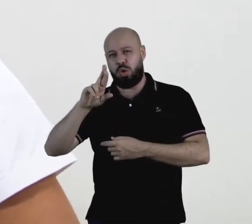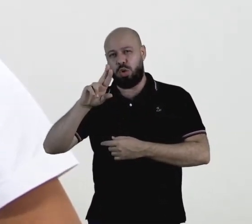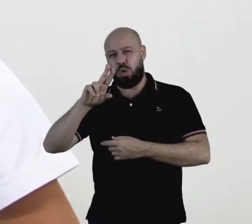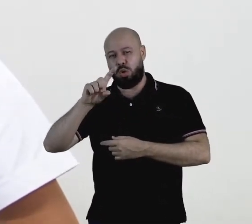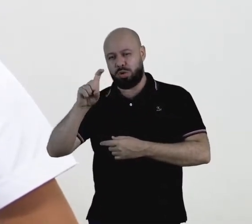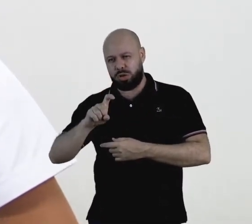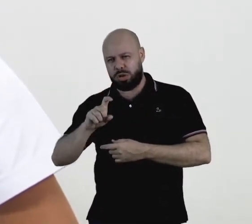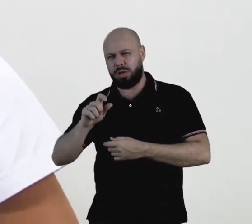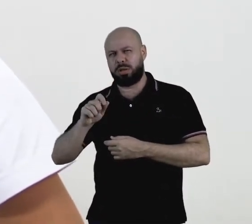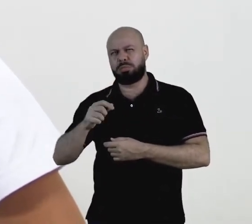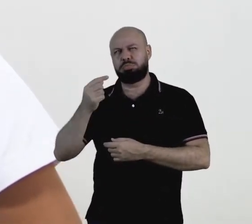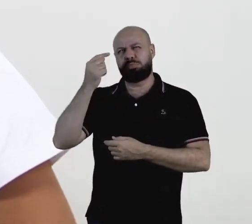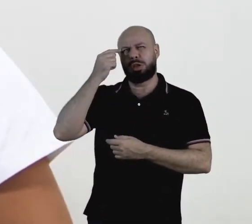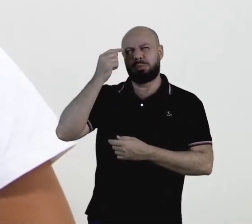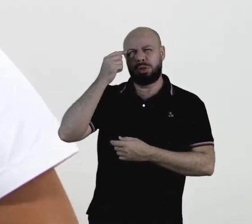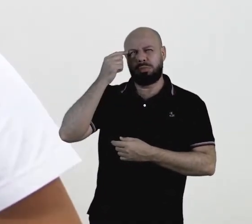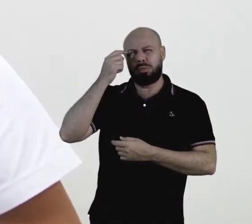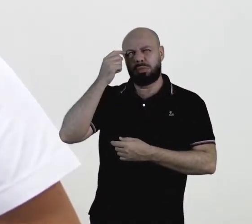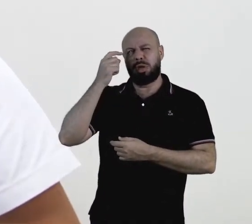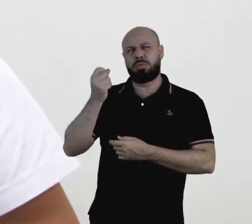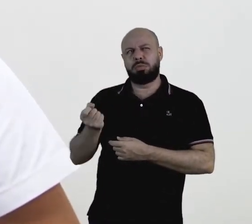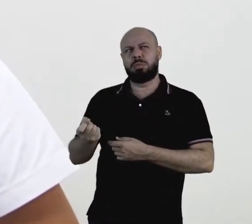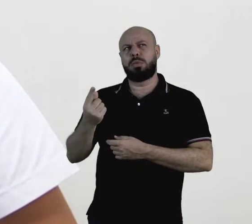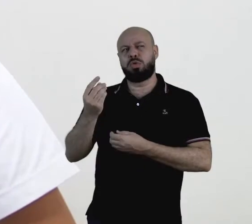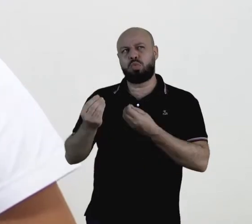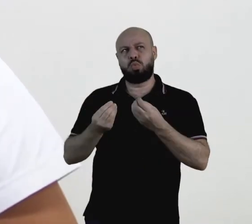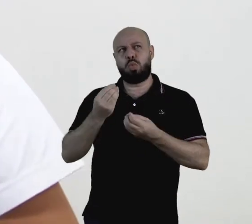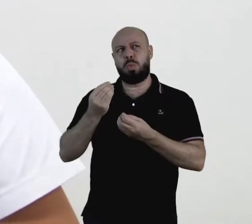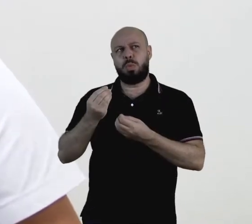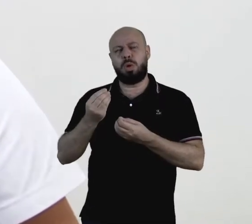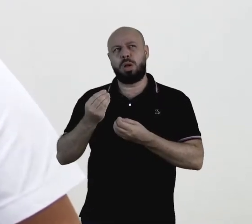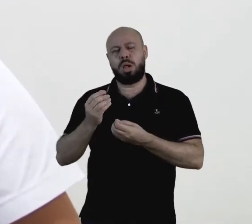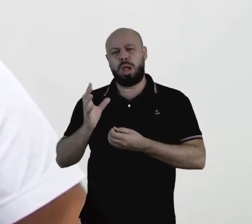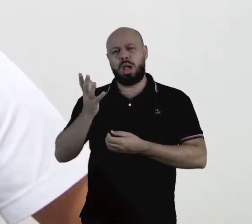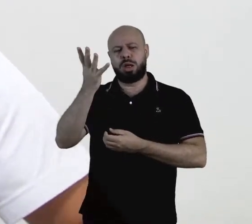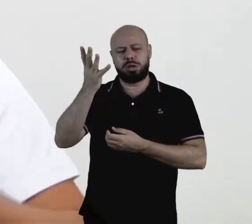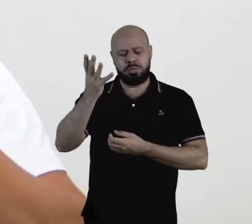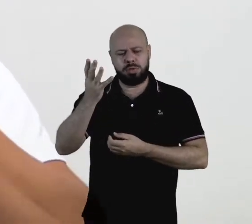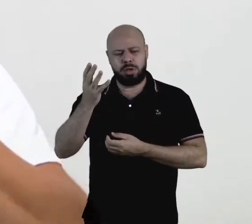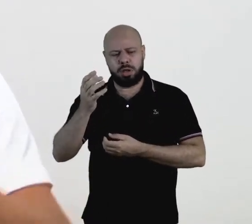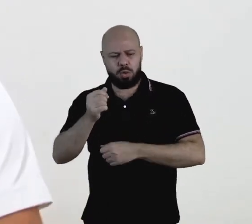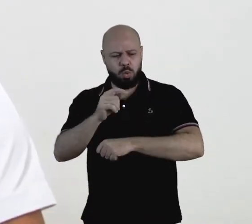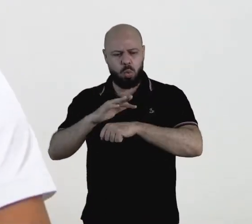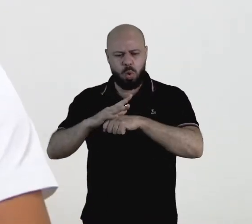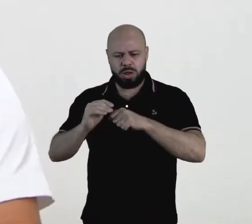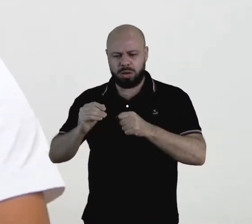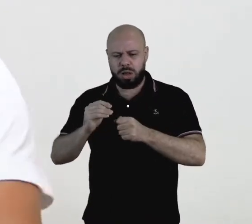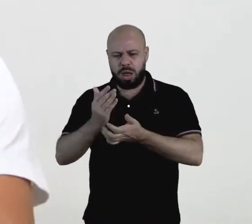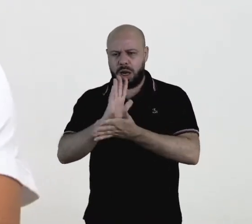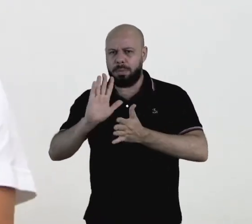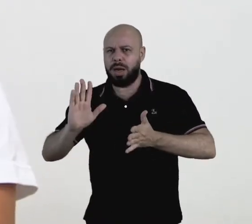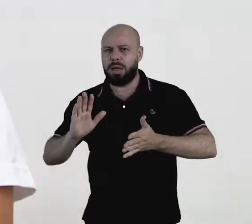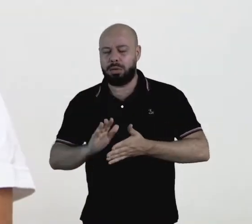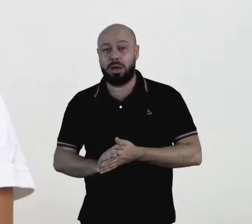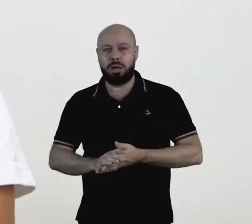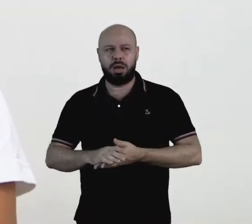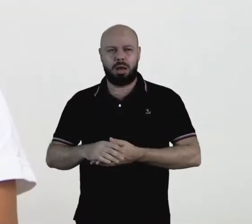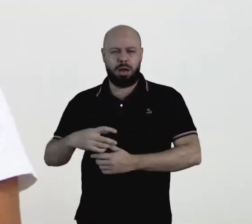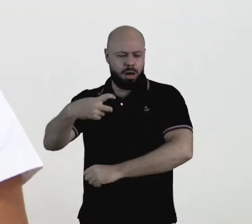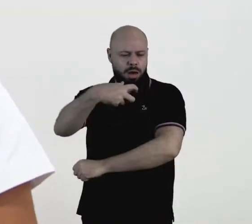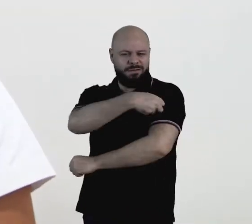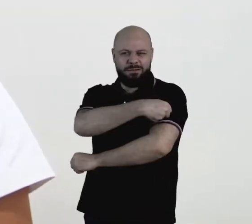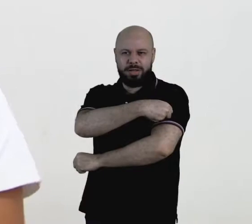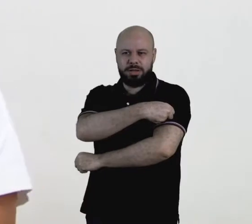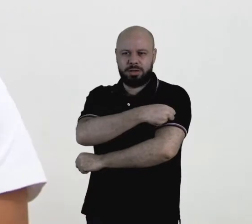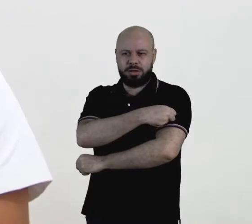era possível resolver o problema dessa doença, dizimar essa doença, realizando uma campanha de vacinação.